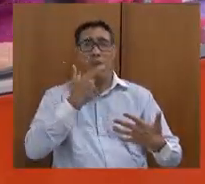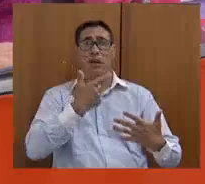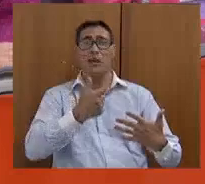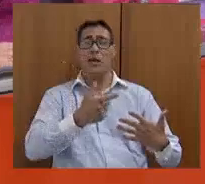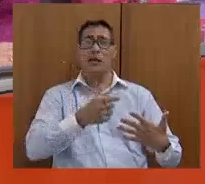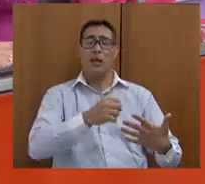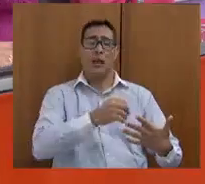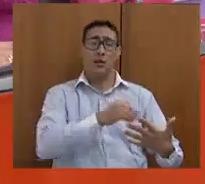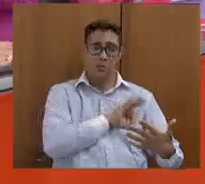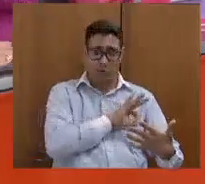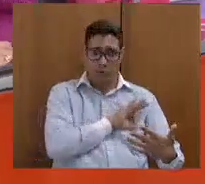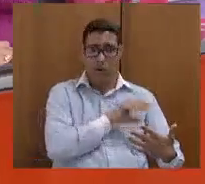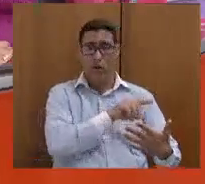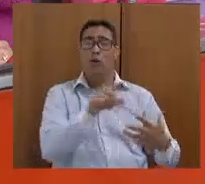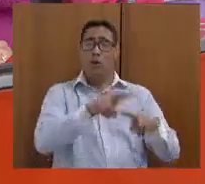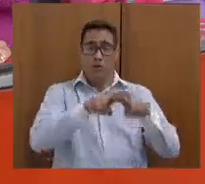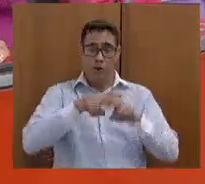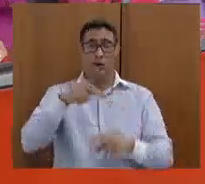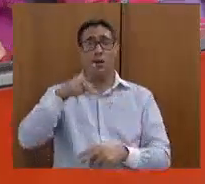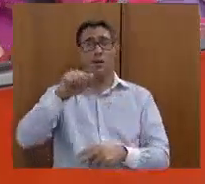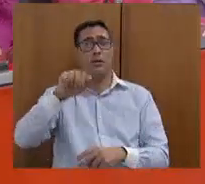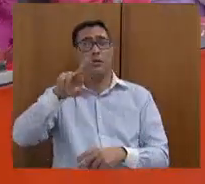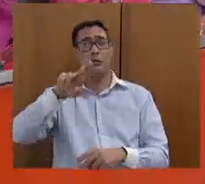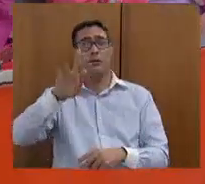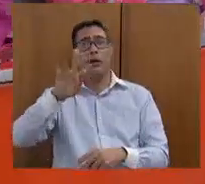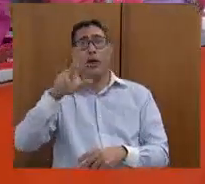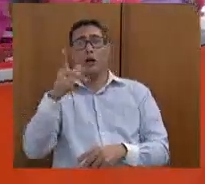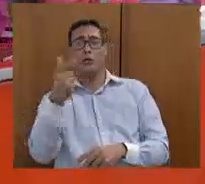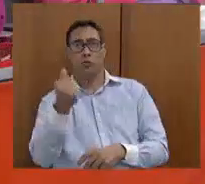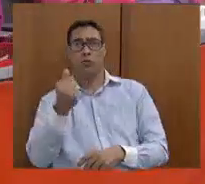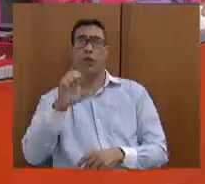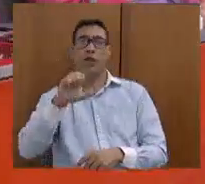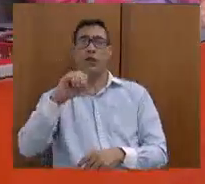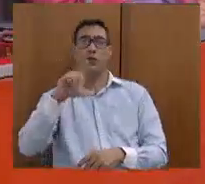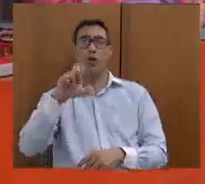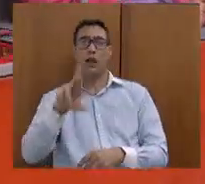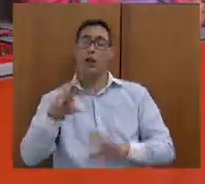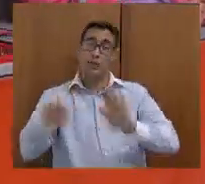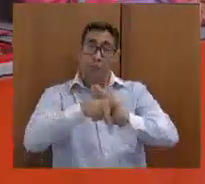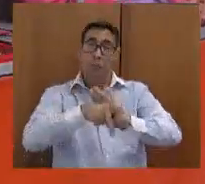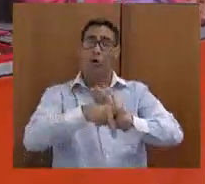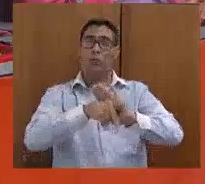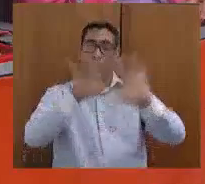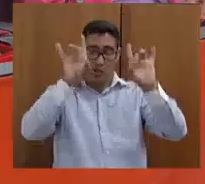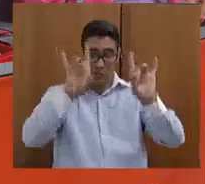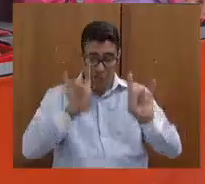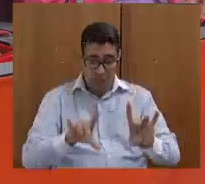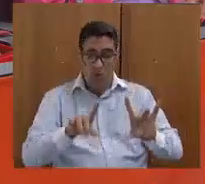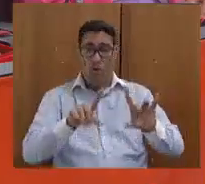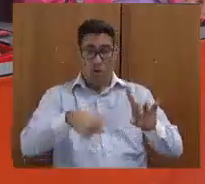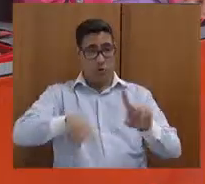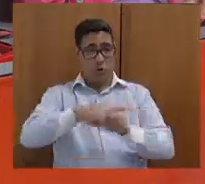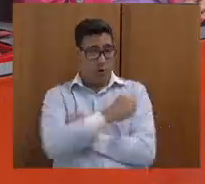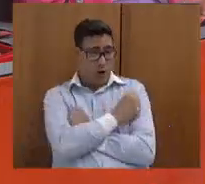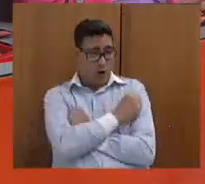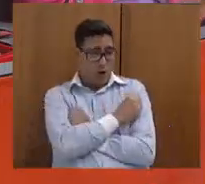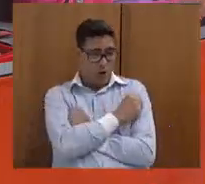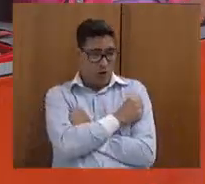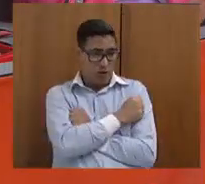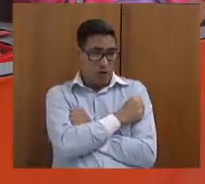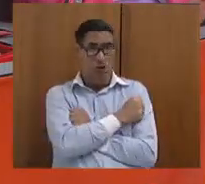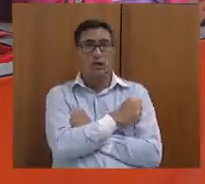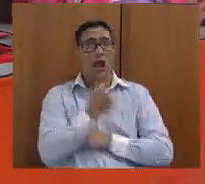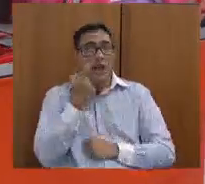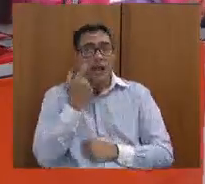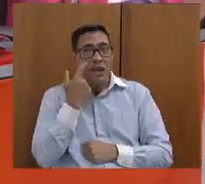a Patrulha escolar é uma uma polícia especializada porque os nossos estudantes quando vem polícia eles vão lá e